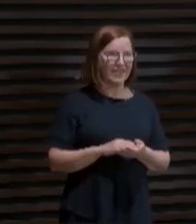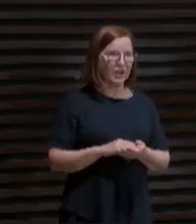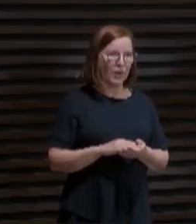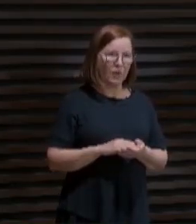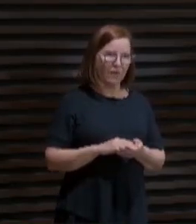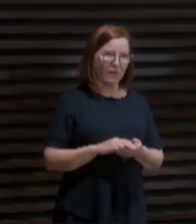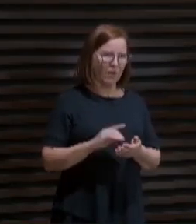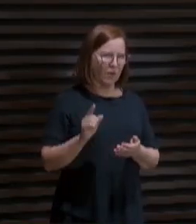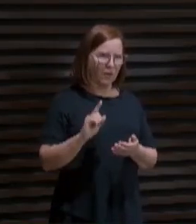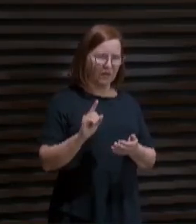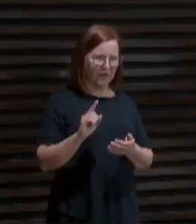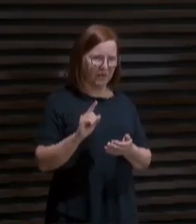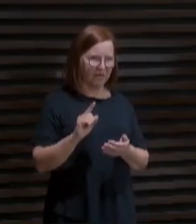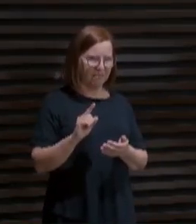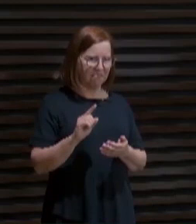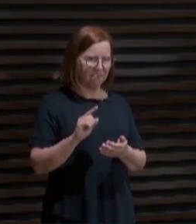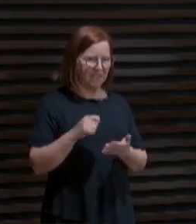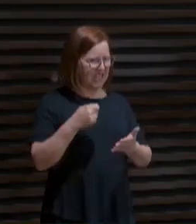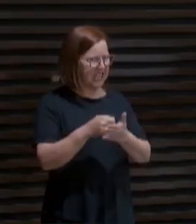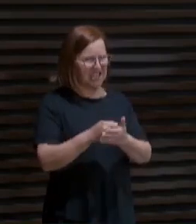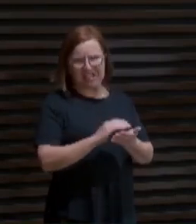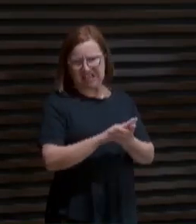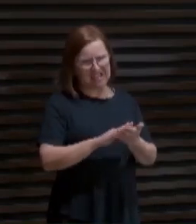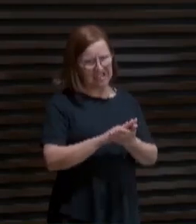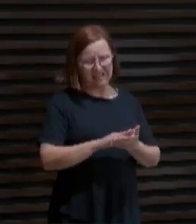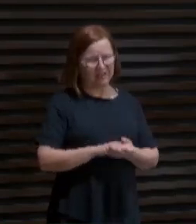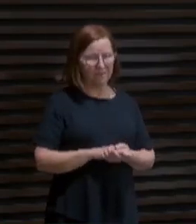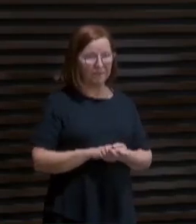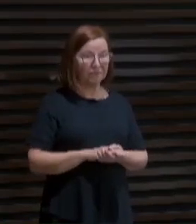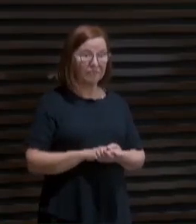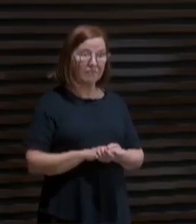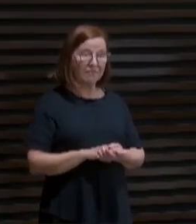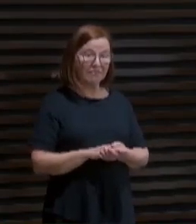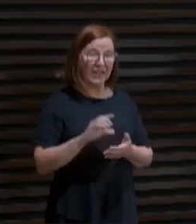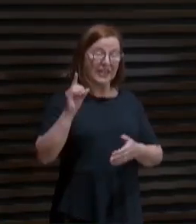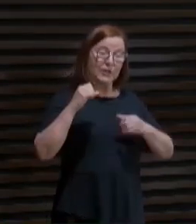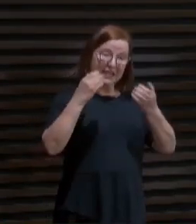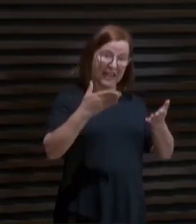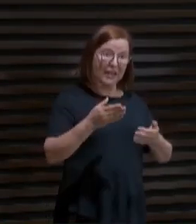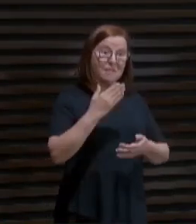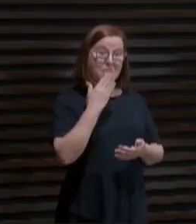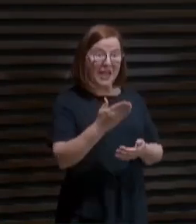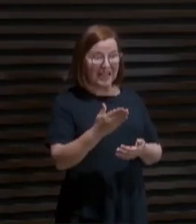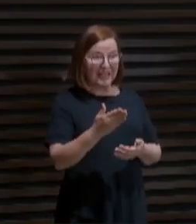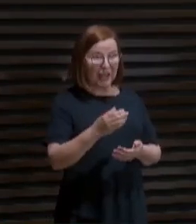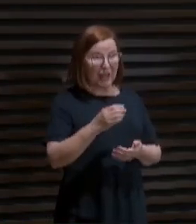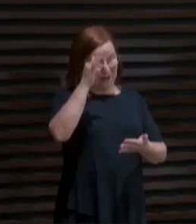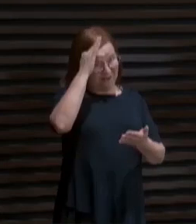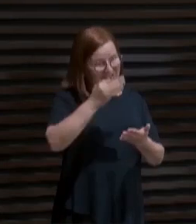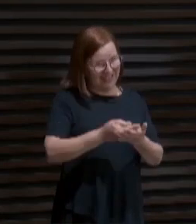lhe lança em rosto e ser-lhe-á concedida. Peça, porém, com